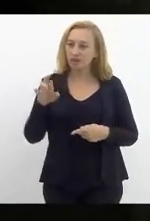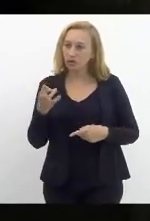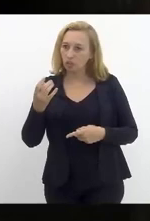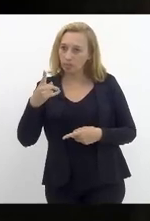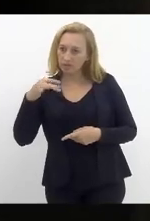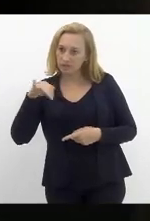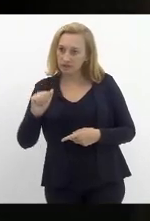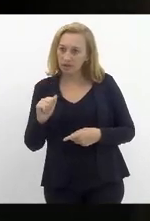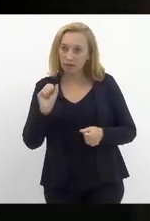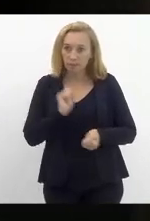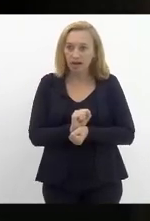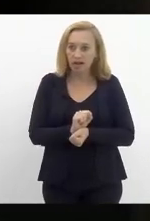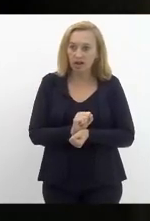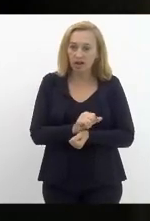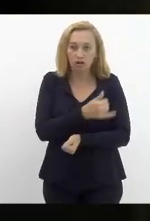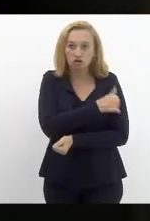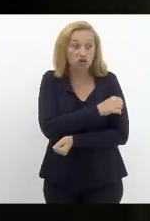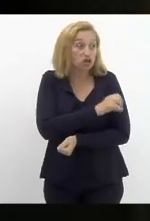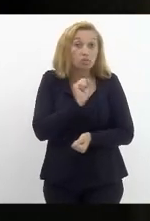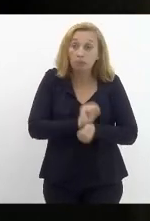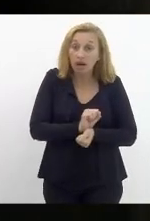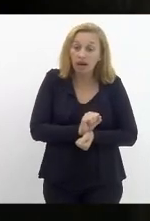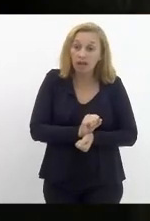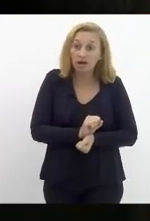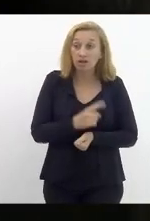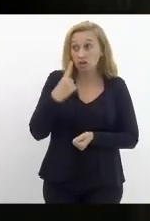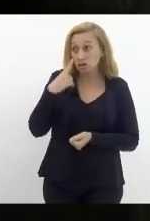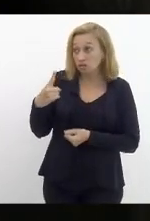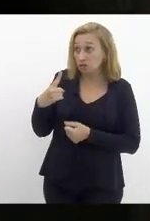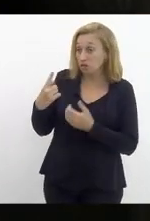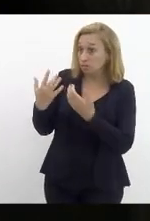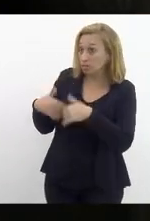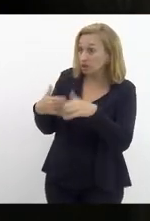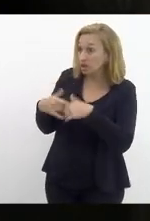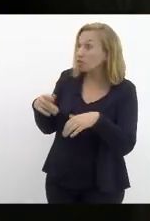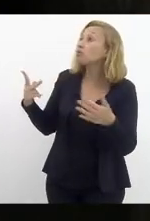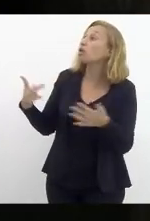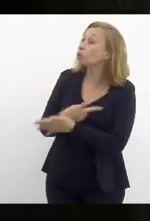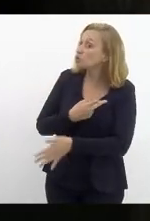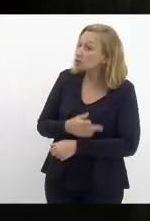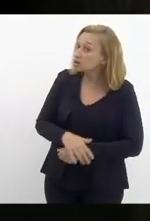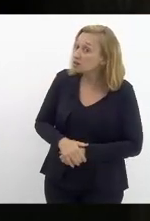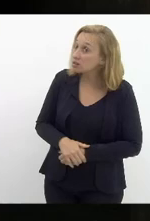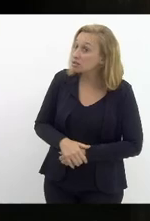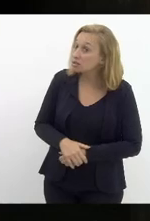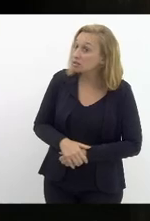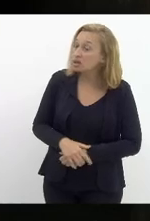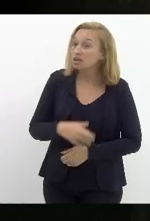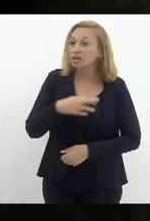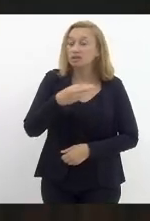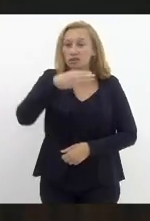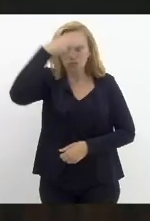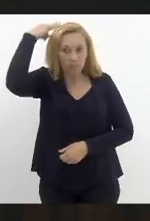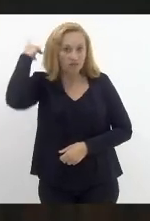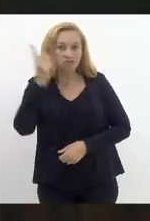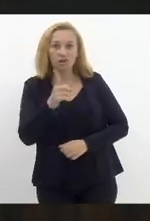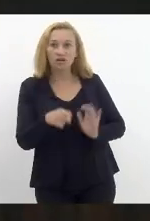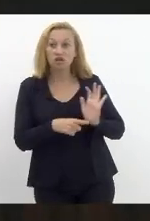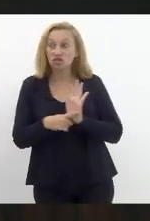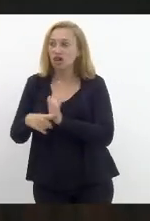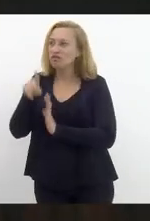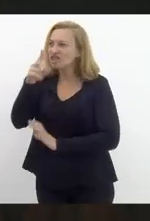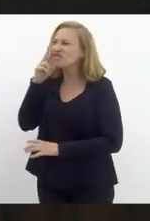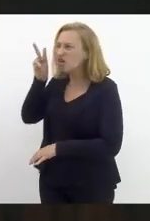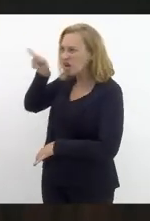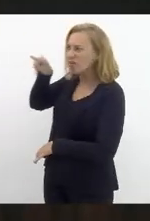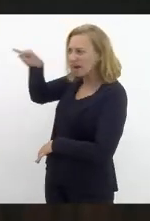parar, o Rio de Janeiro inteiro para. A gente viu em Petrópolis o que foi que aconteceu. Se o Márcio não ajudar a gente, você vai olhar para o Márcio,